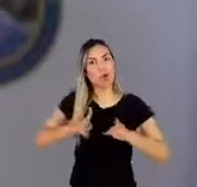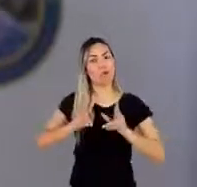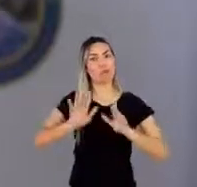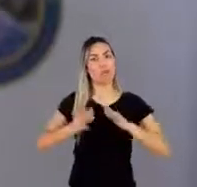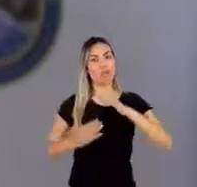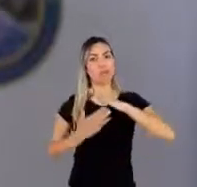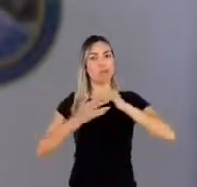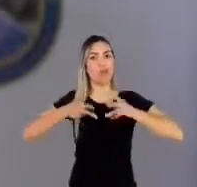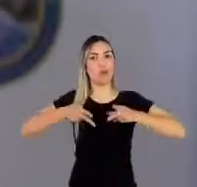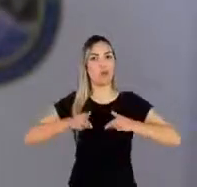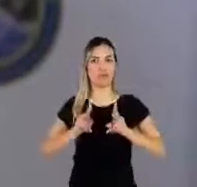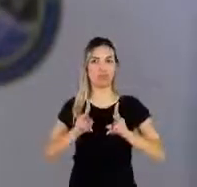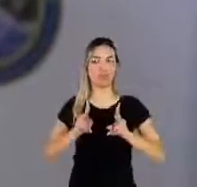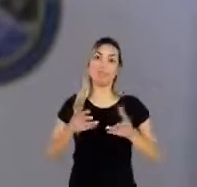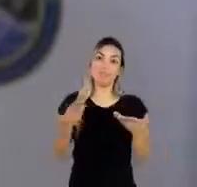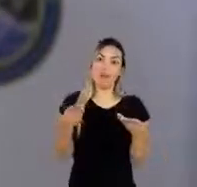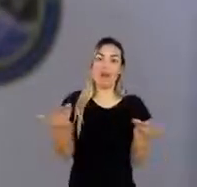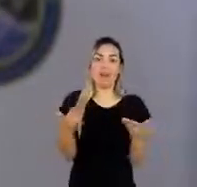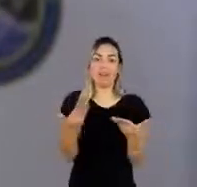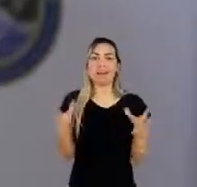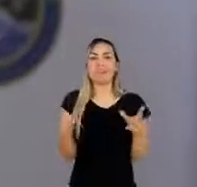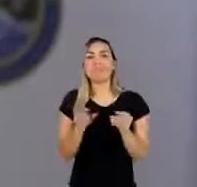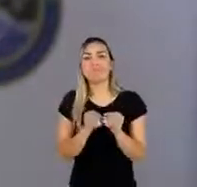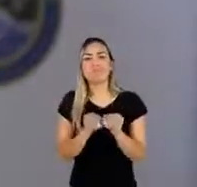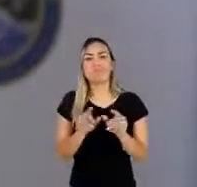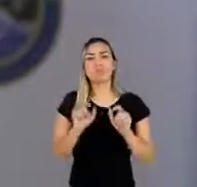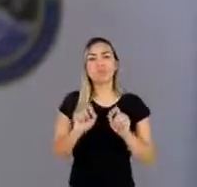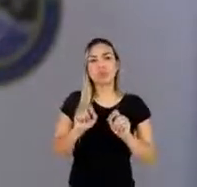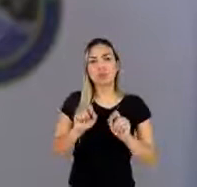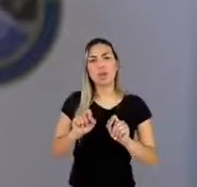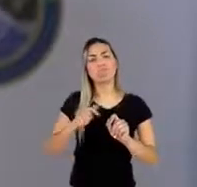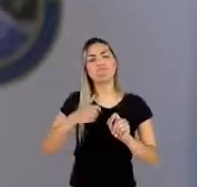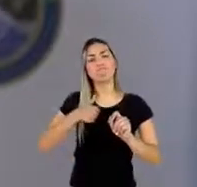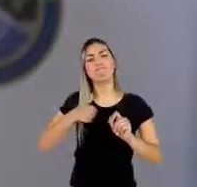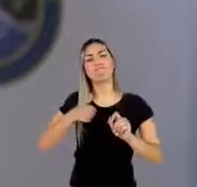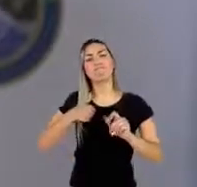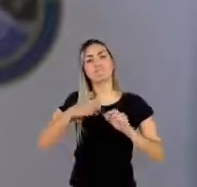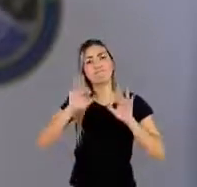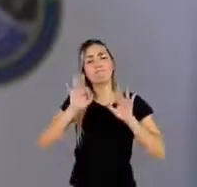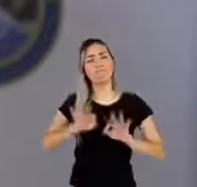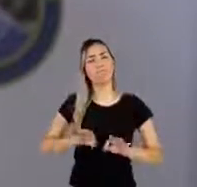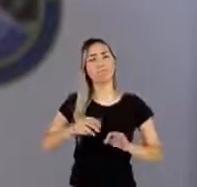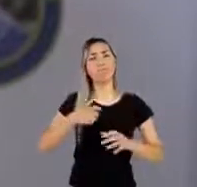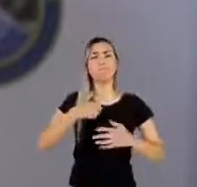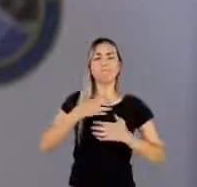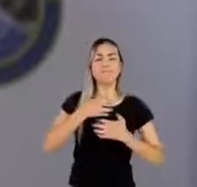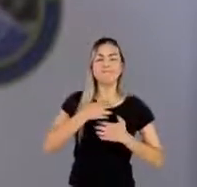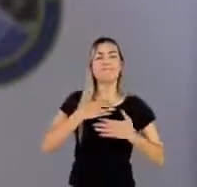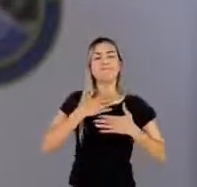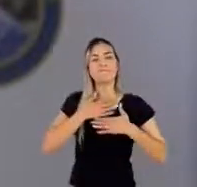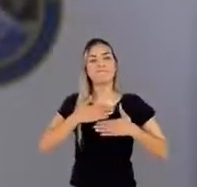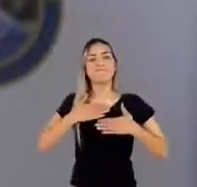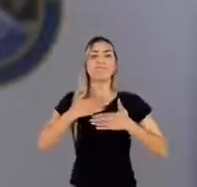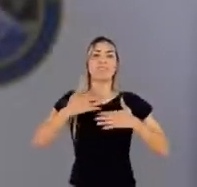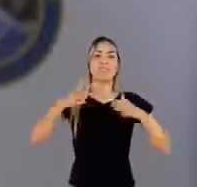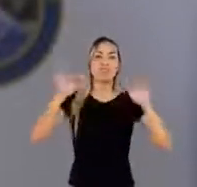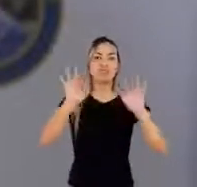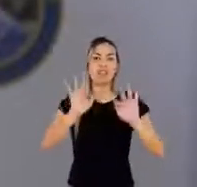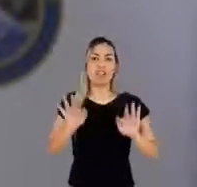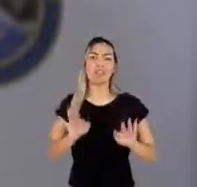finalizo minhas palavras assegurando que é uma grande felicidade ver que todas estas